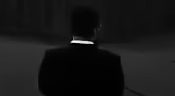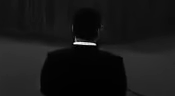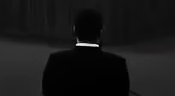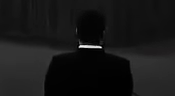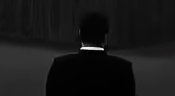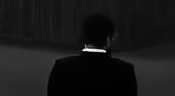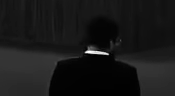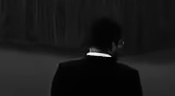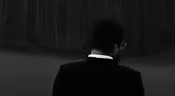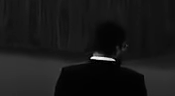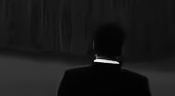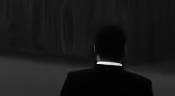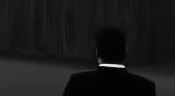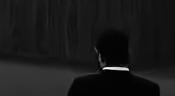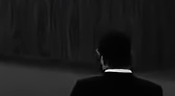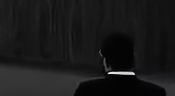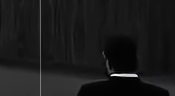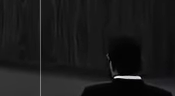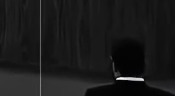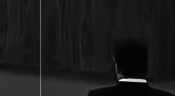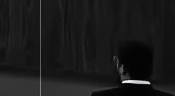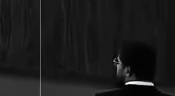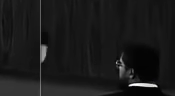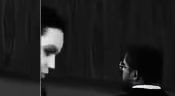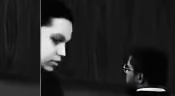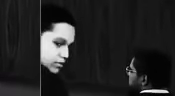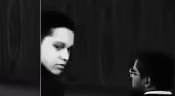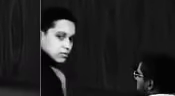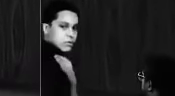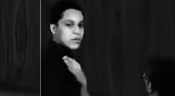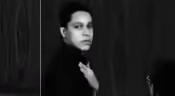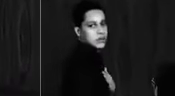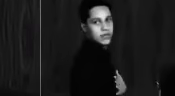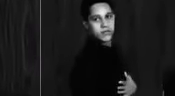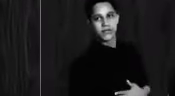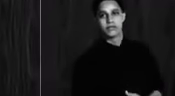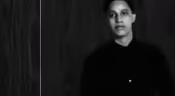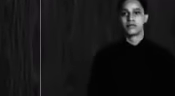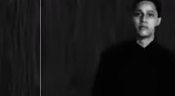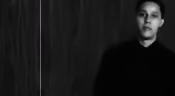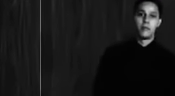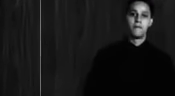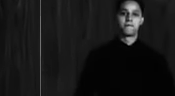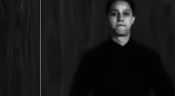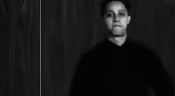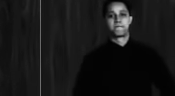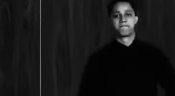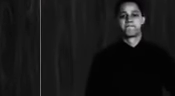Esses acordos, essas visitas, será que o Valdemar já foi alguma vez na casa do Alexandre